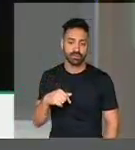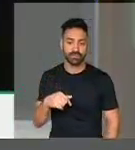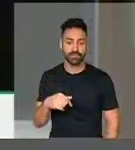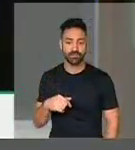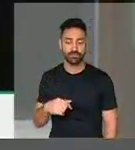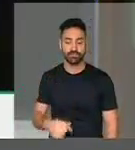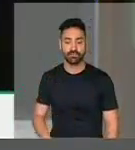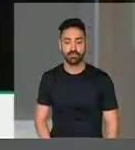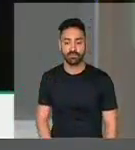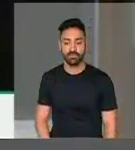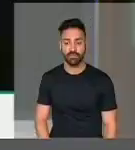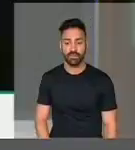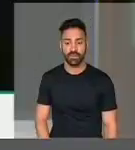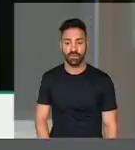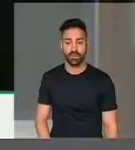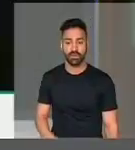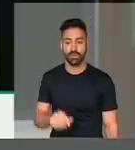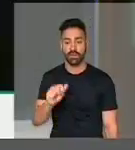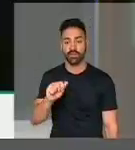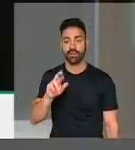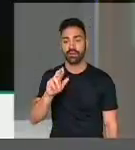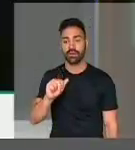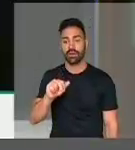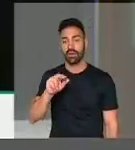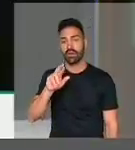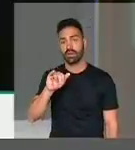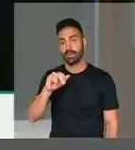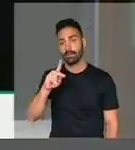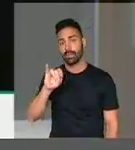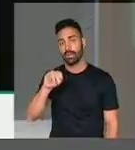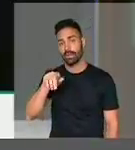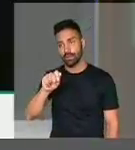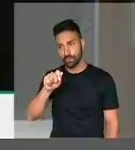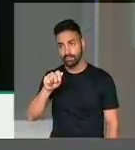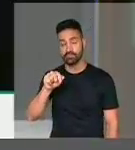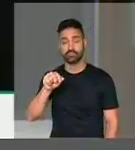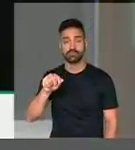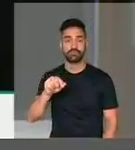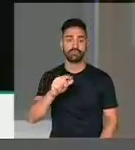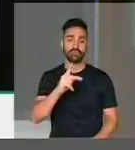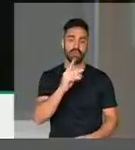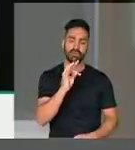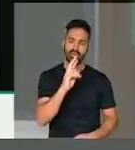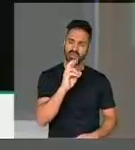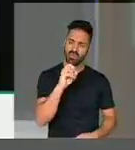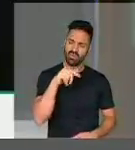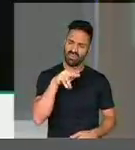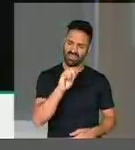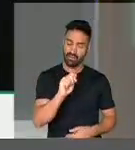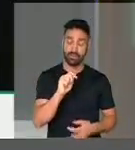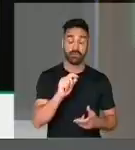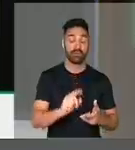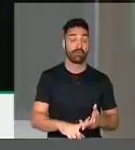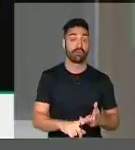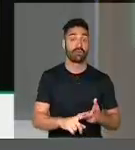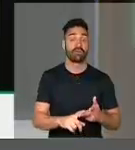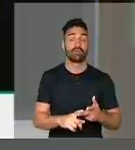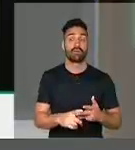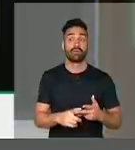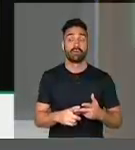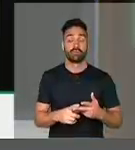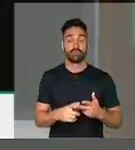ainda deixou de Araripina a nossa nascente, de Petrolina Rajada, nesse